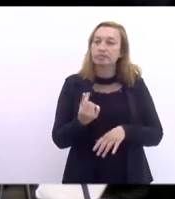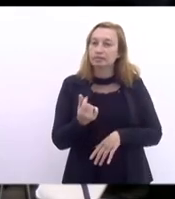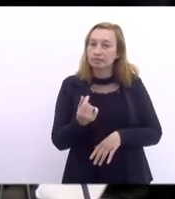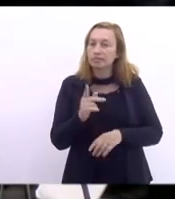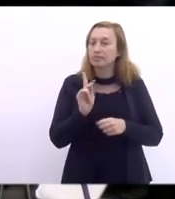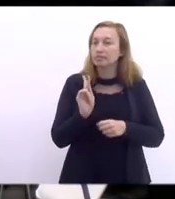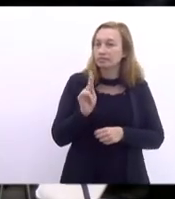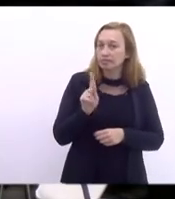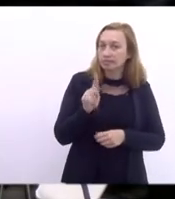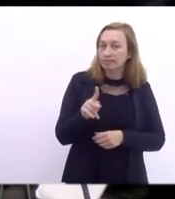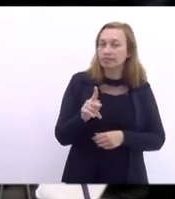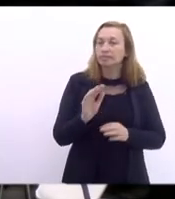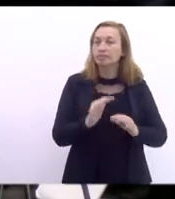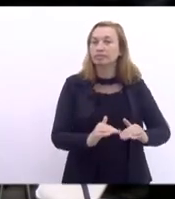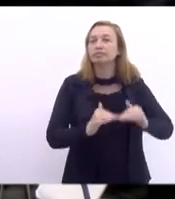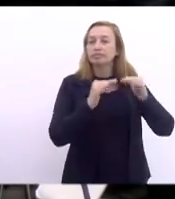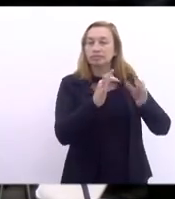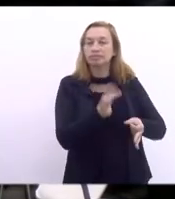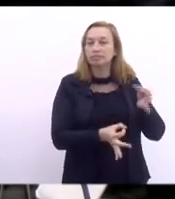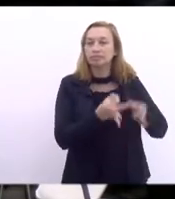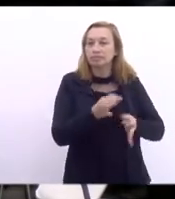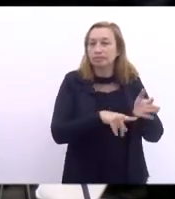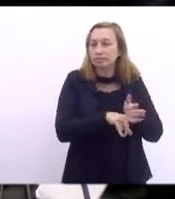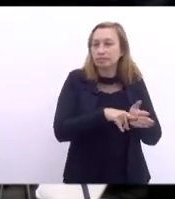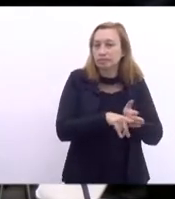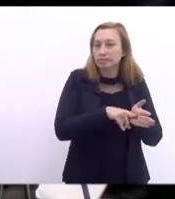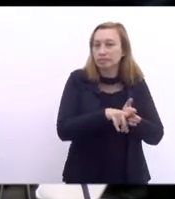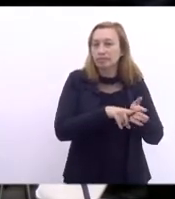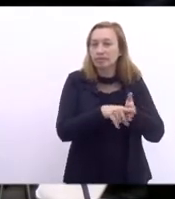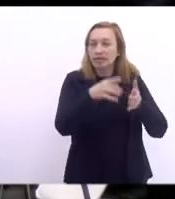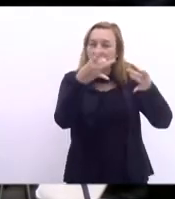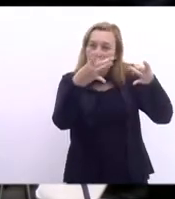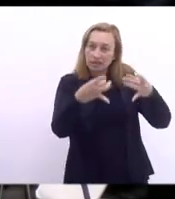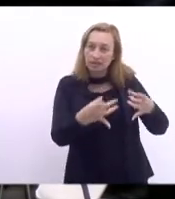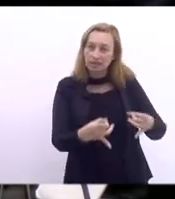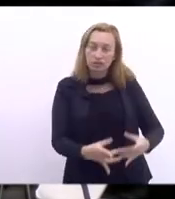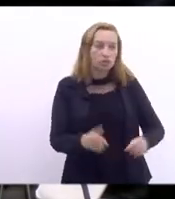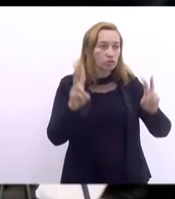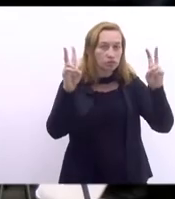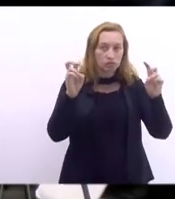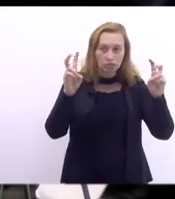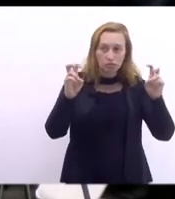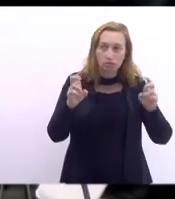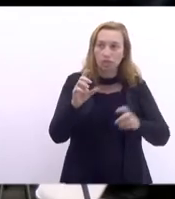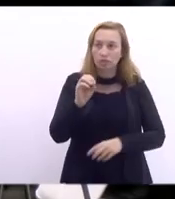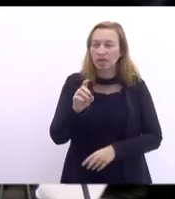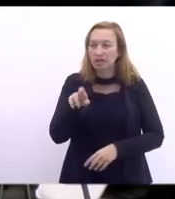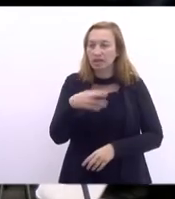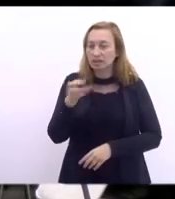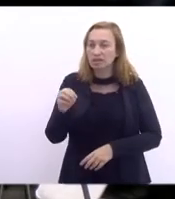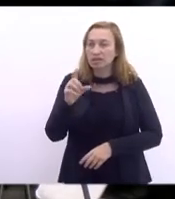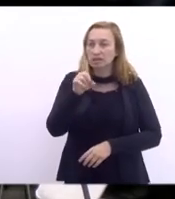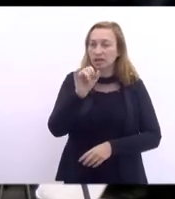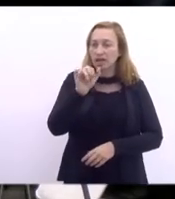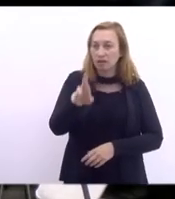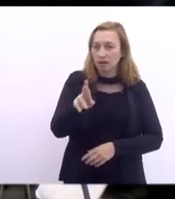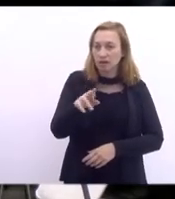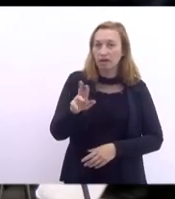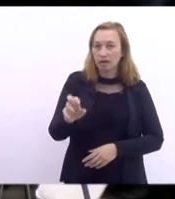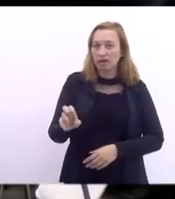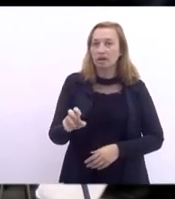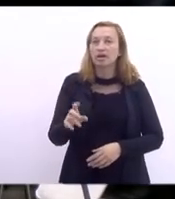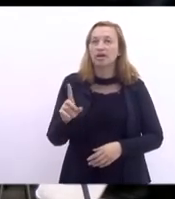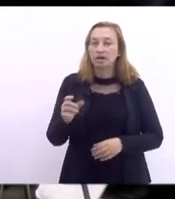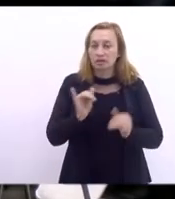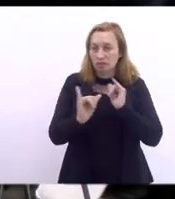o tribunal tem uma inspeção falando sobre tudo isso nessa é a operação dela Where é é